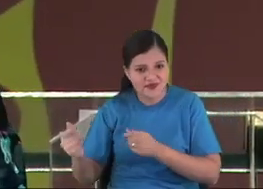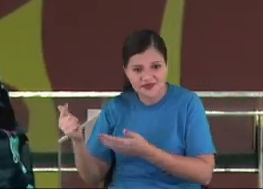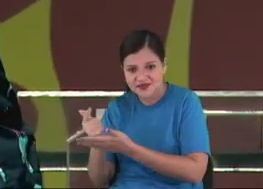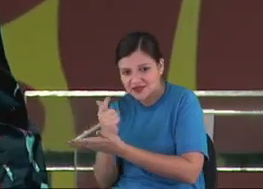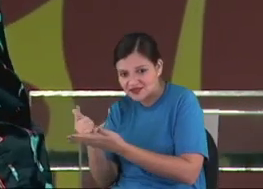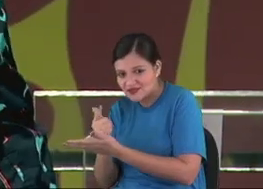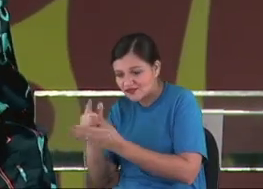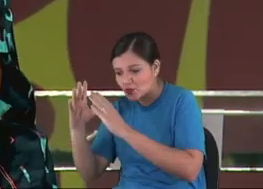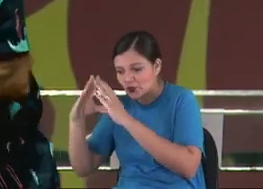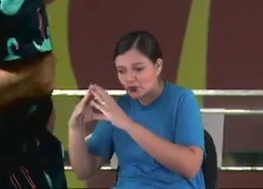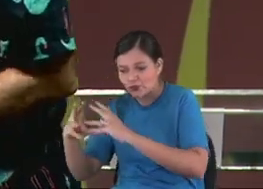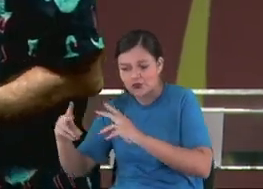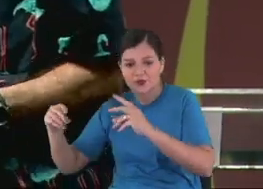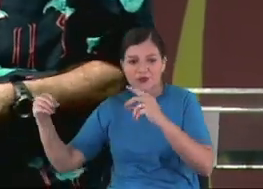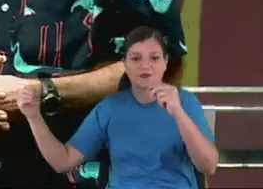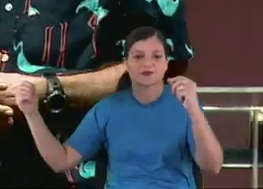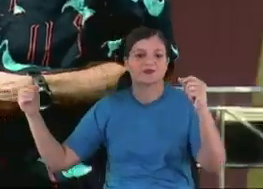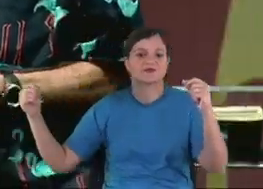ó,